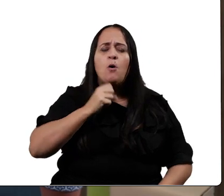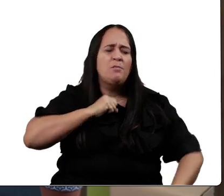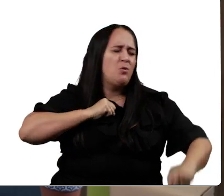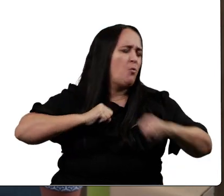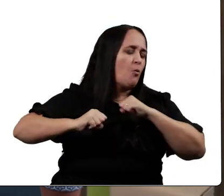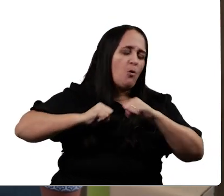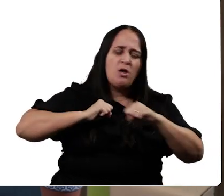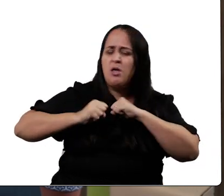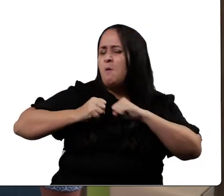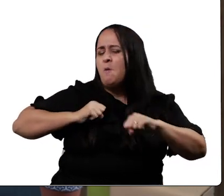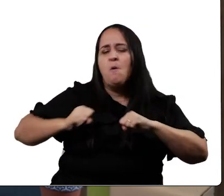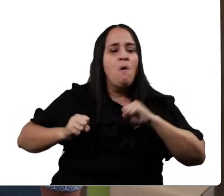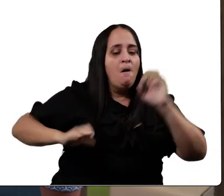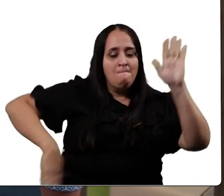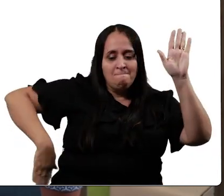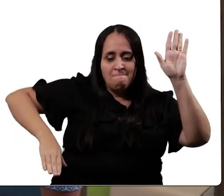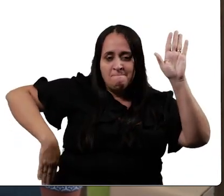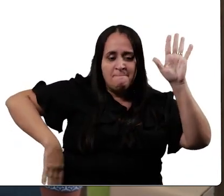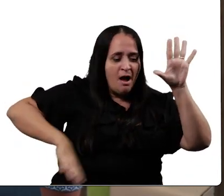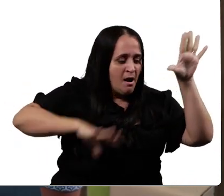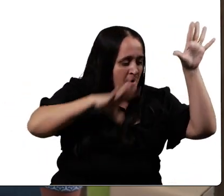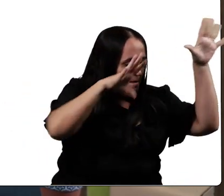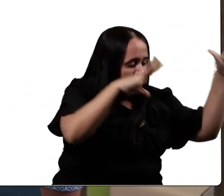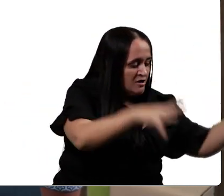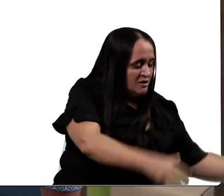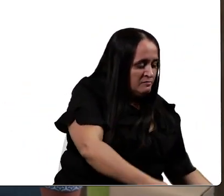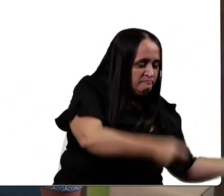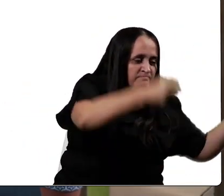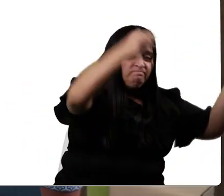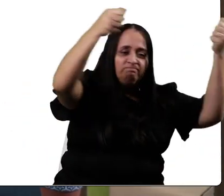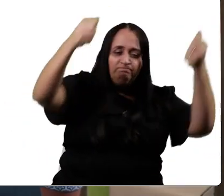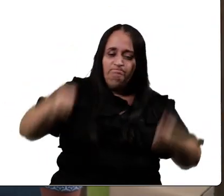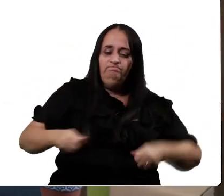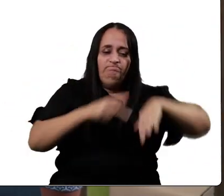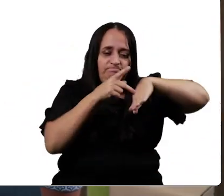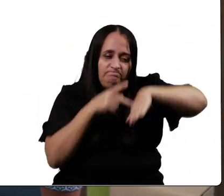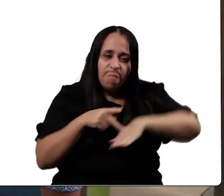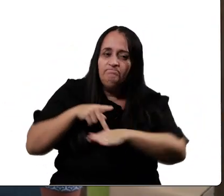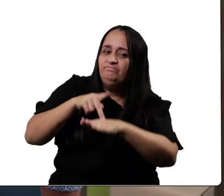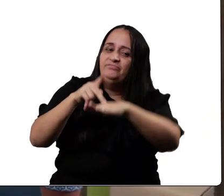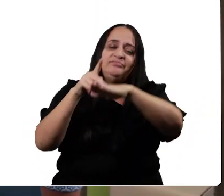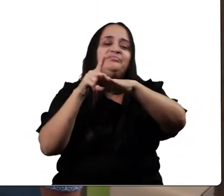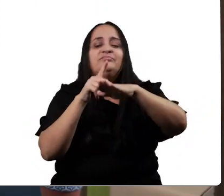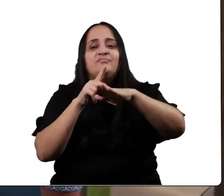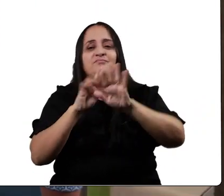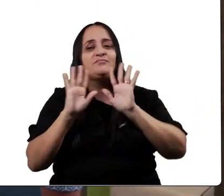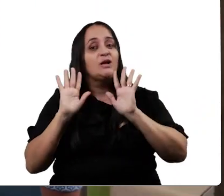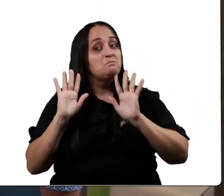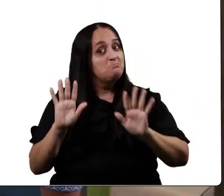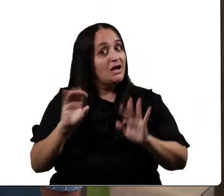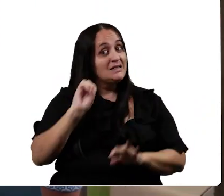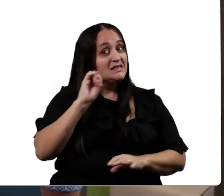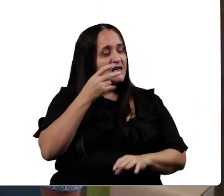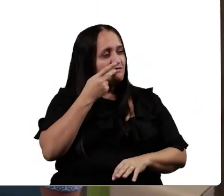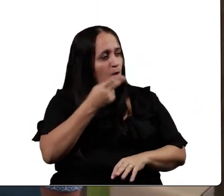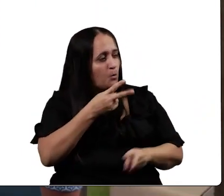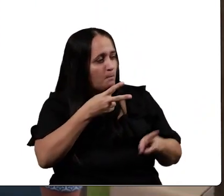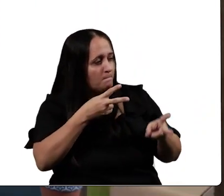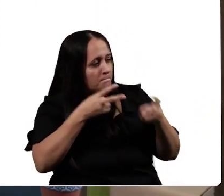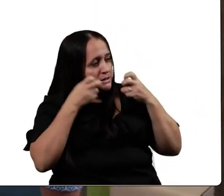pegou outra e voltou ao mar. Mas quando ele colocou não se abalou, ele também estava dando a opinião